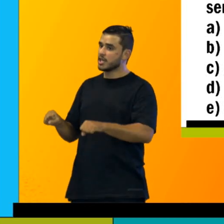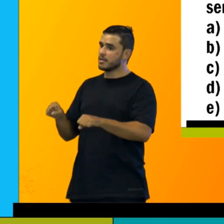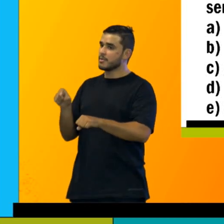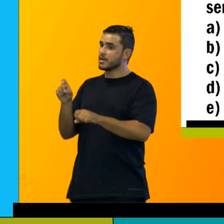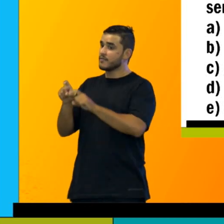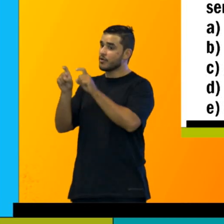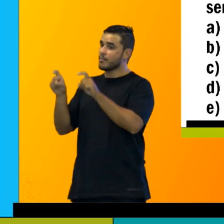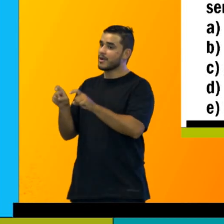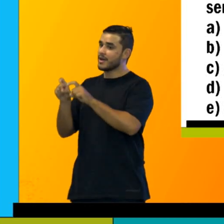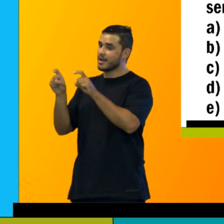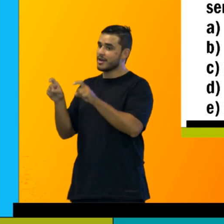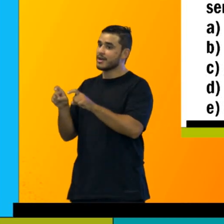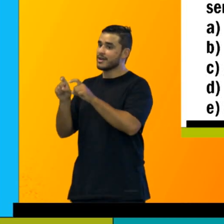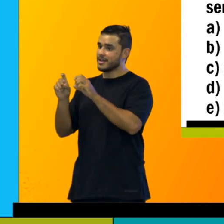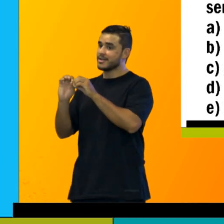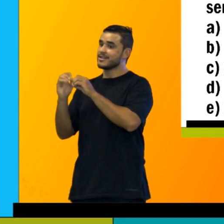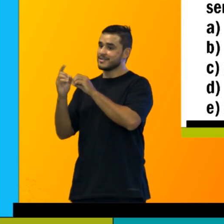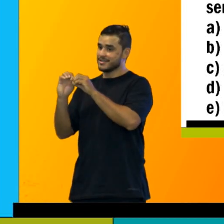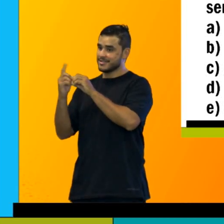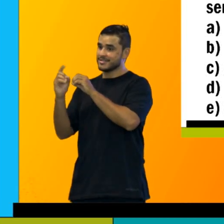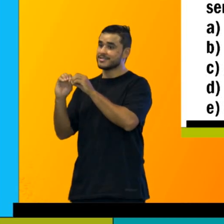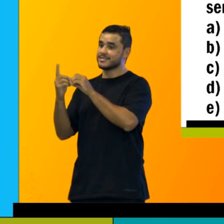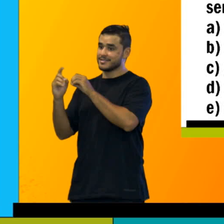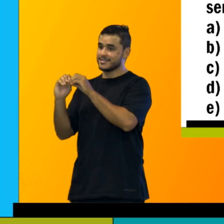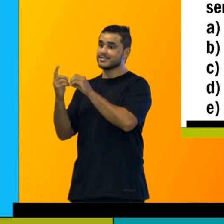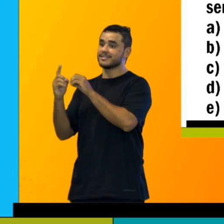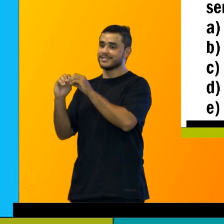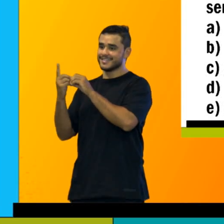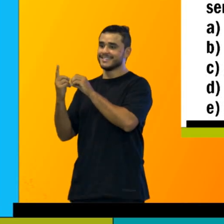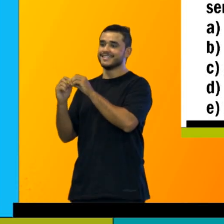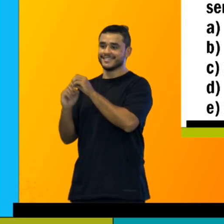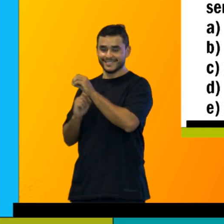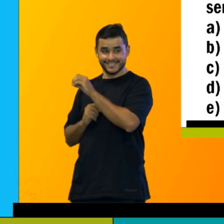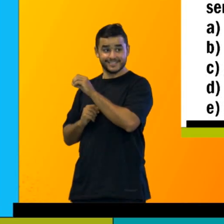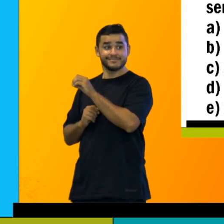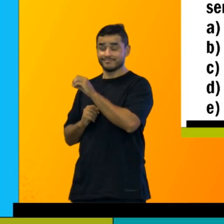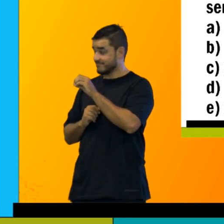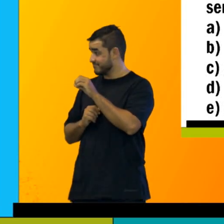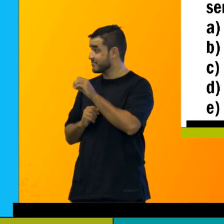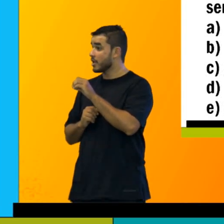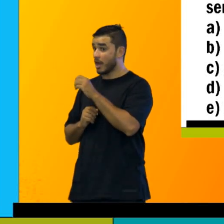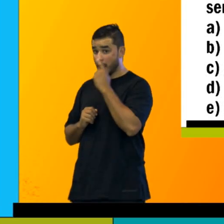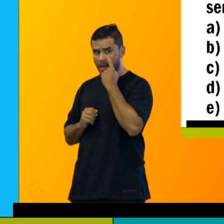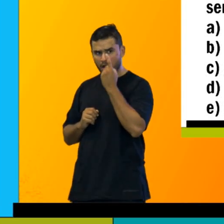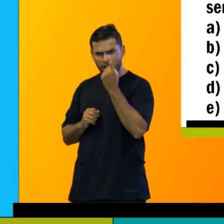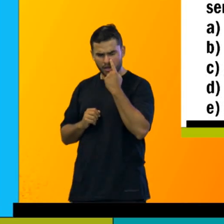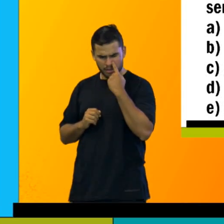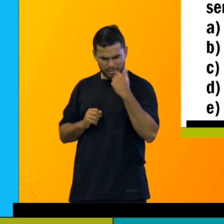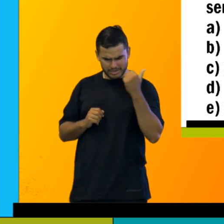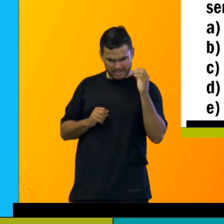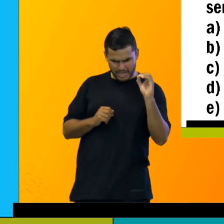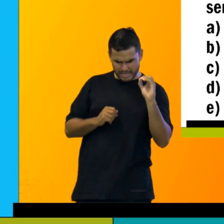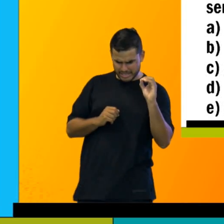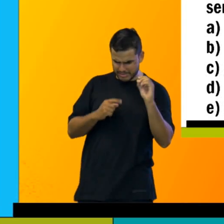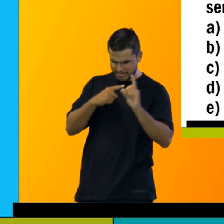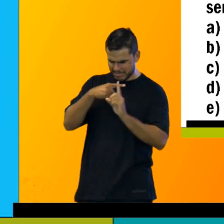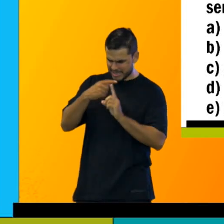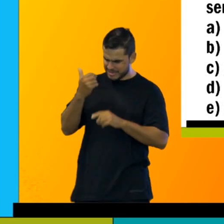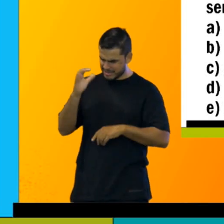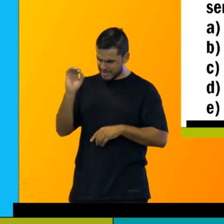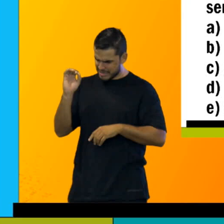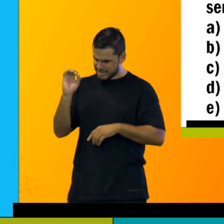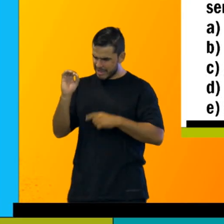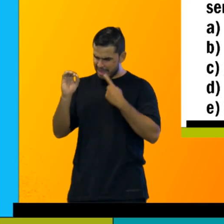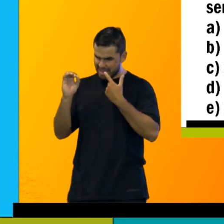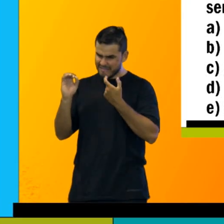vai botar o 10 somado com o 10. Ó, o 10 embaixo do 10. Cuidado, eu estou somando no decimal ou eu estou somando no